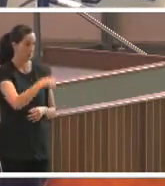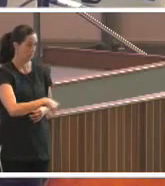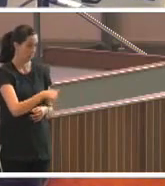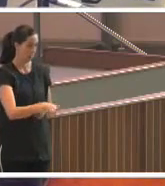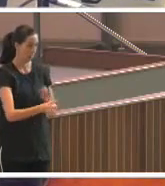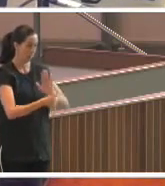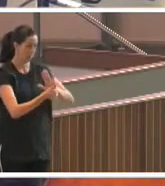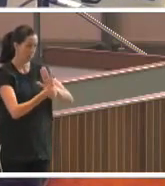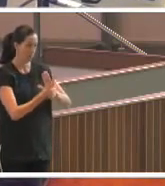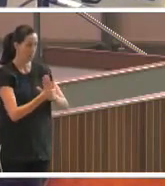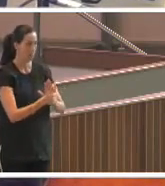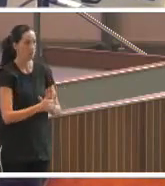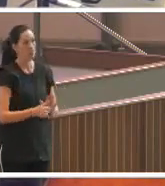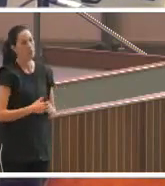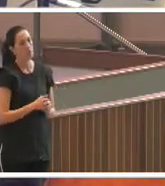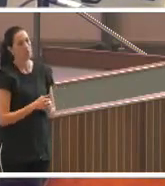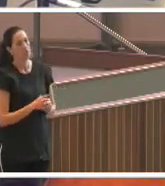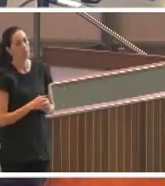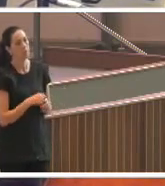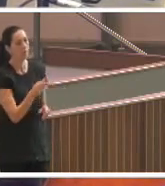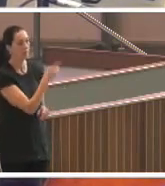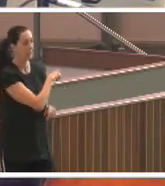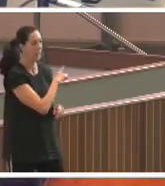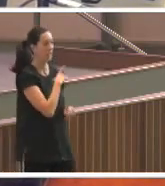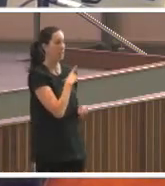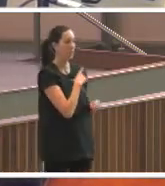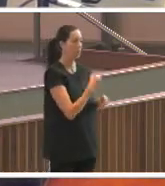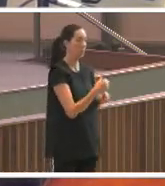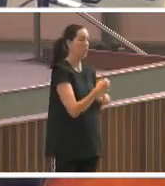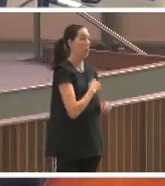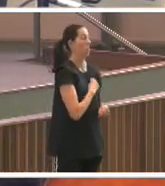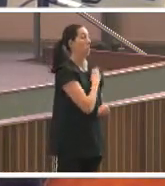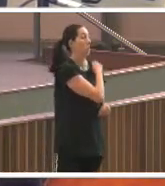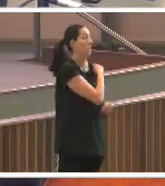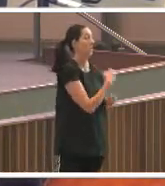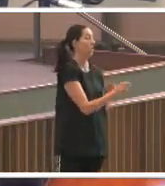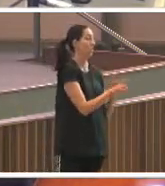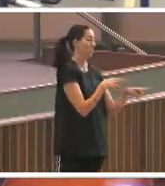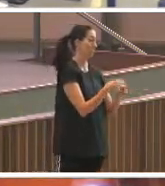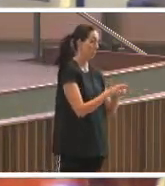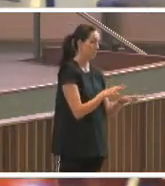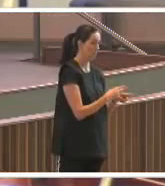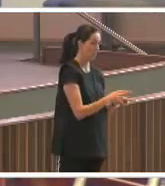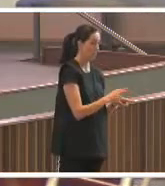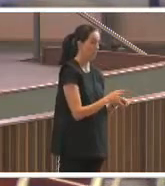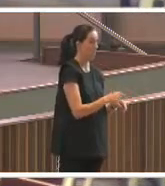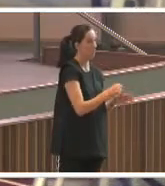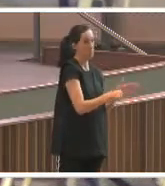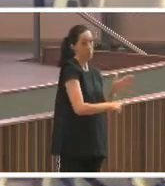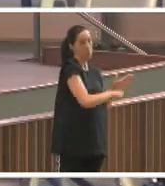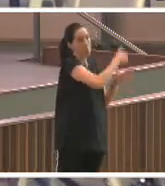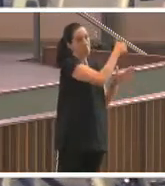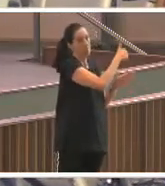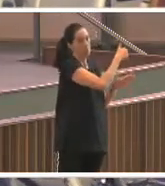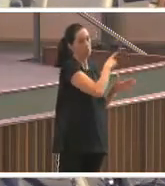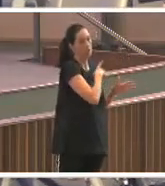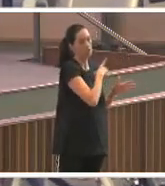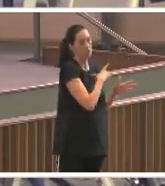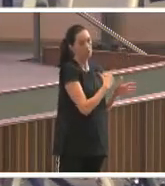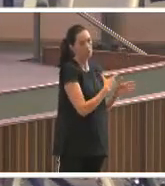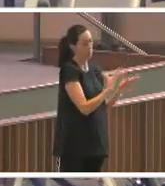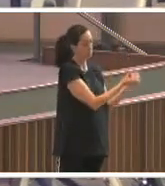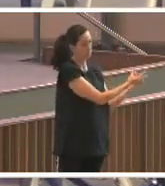ministério da igreja na época era o ministério da música. E os coros, os vários coros, eram as coisas